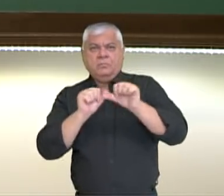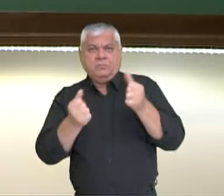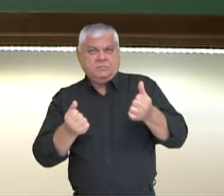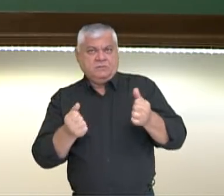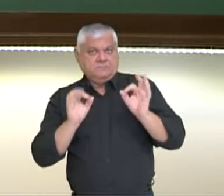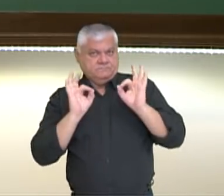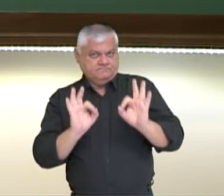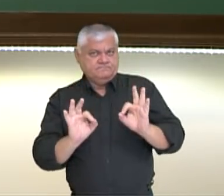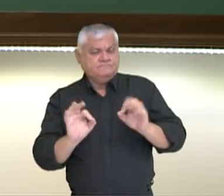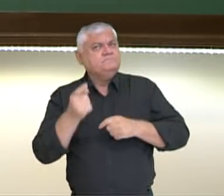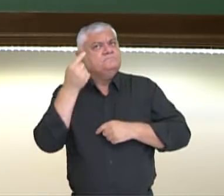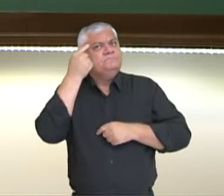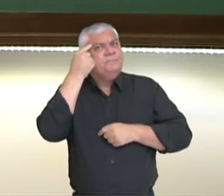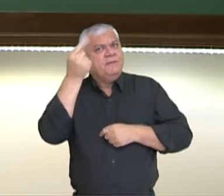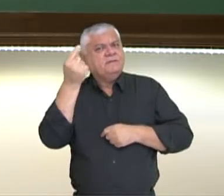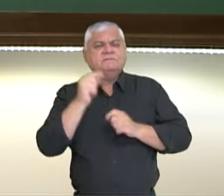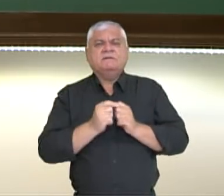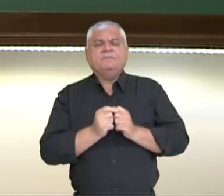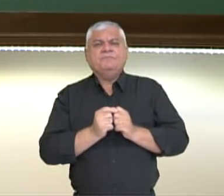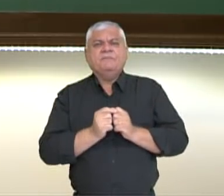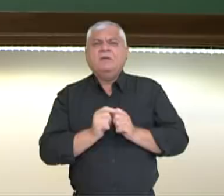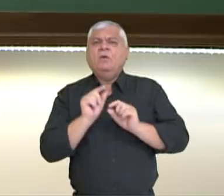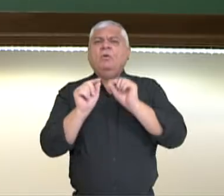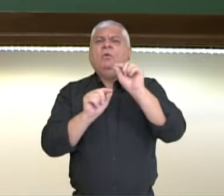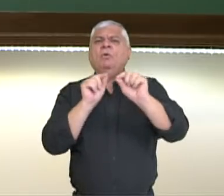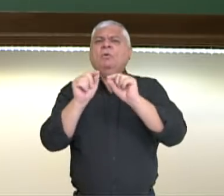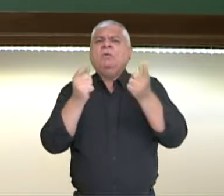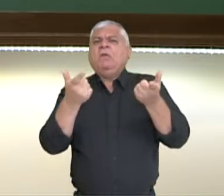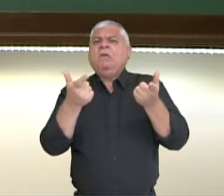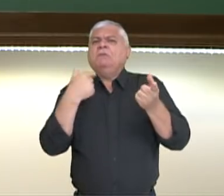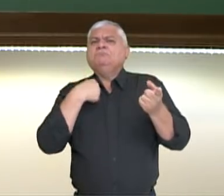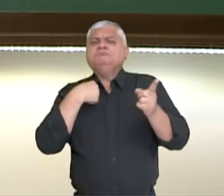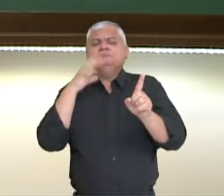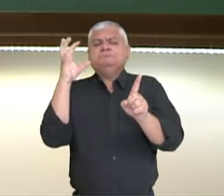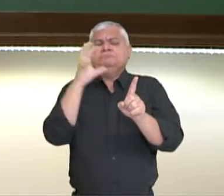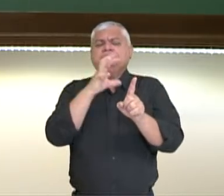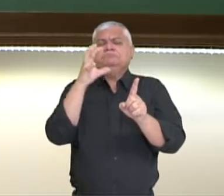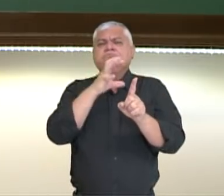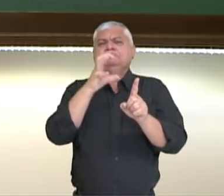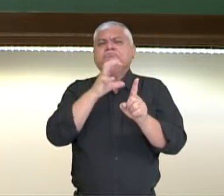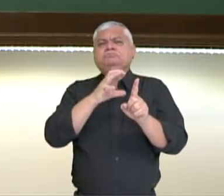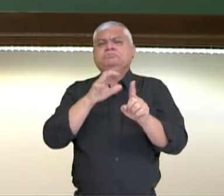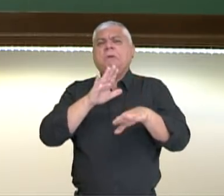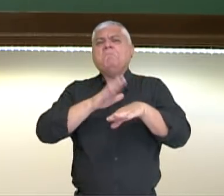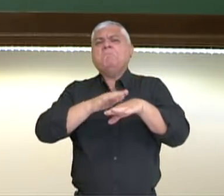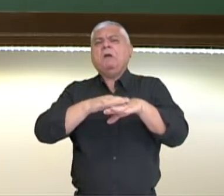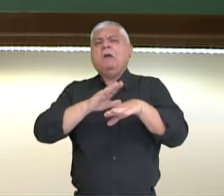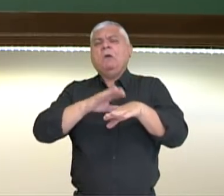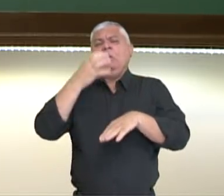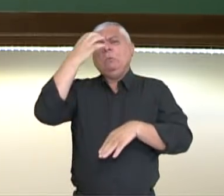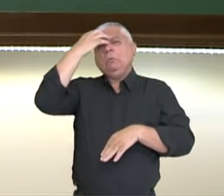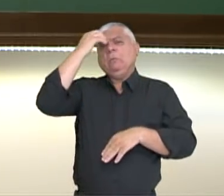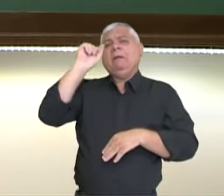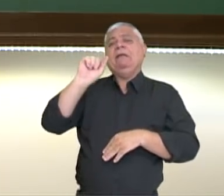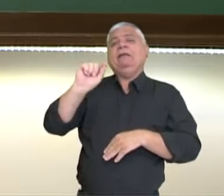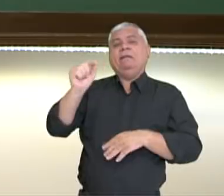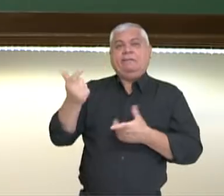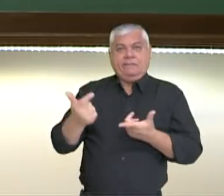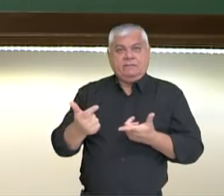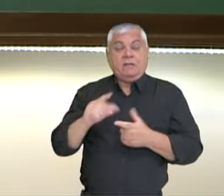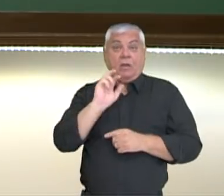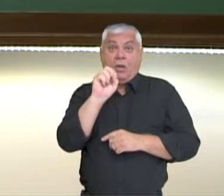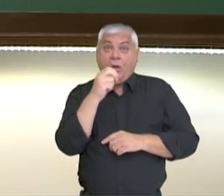Então vamos pensar quem são os agentes dessas alterações ou os agentes que